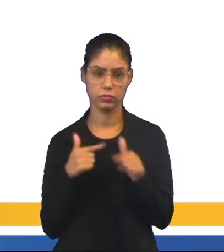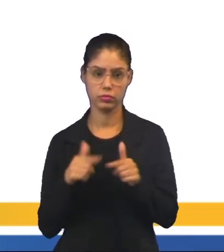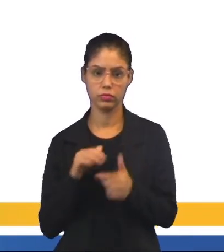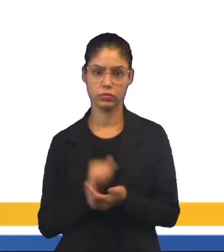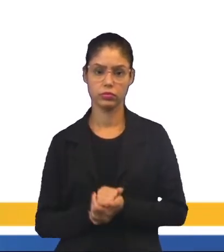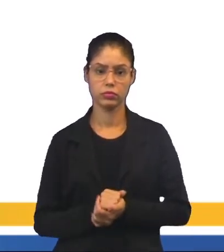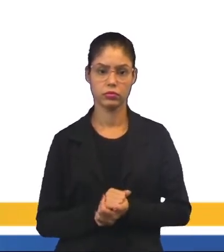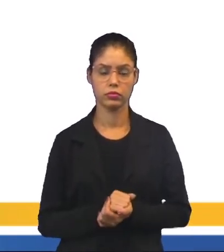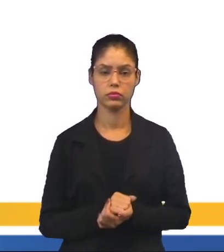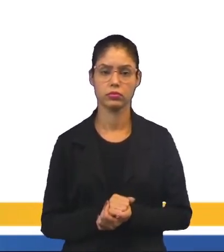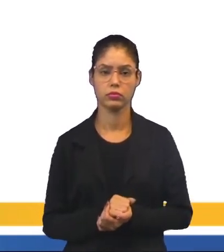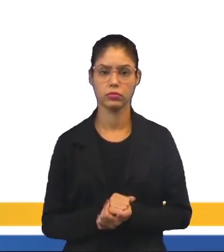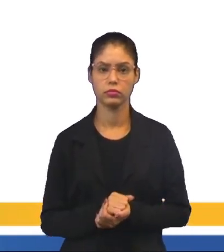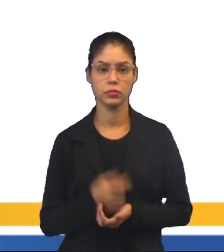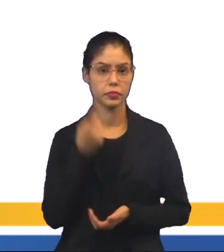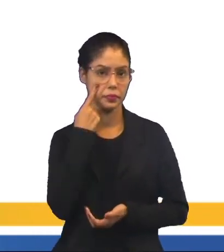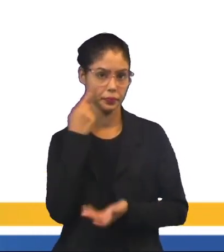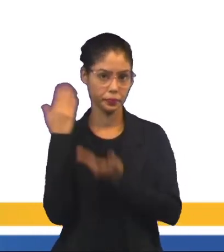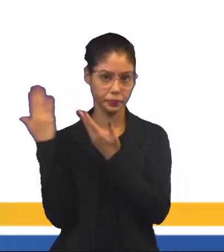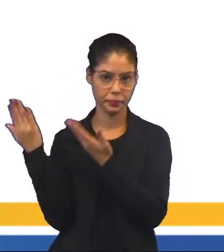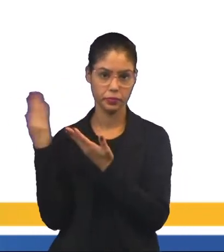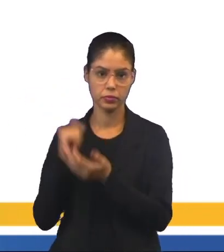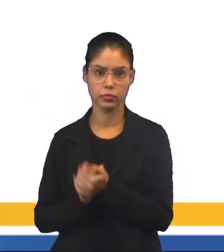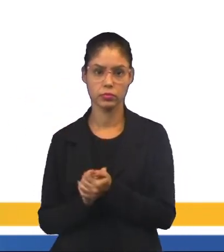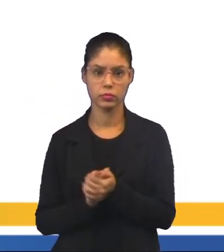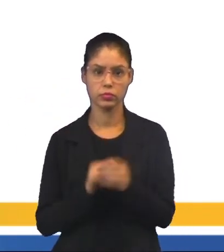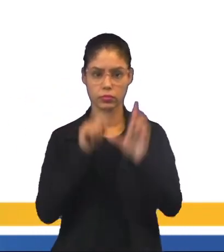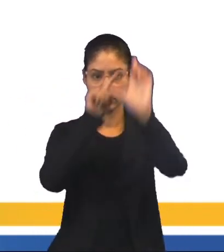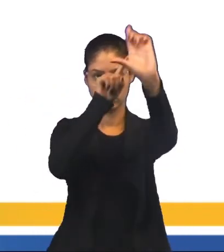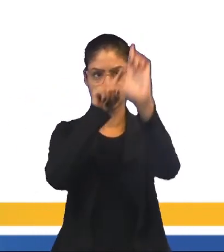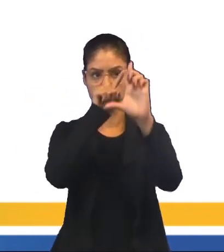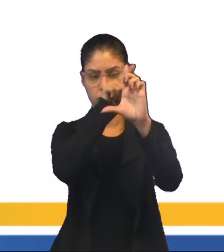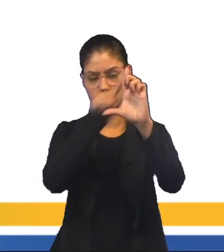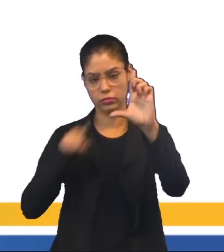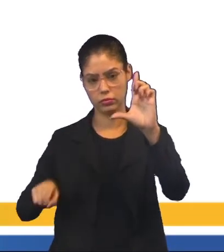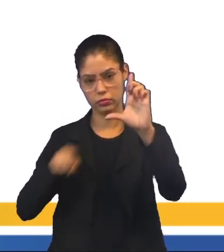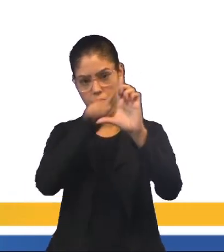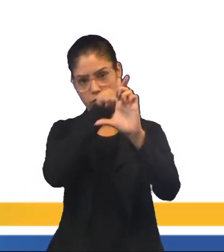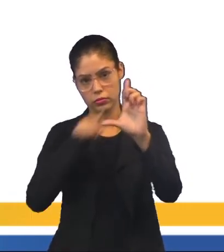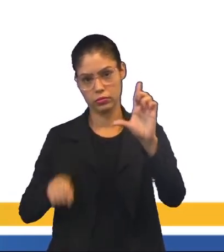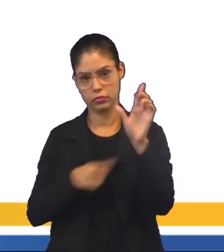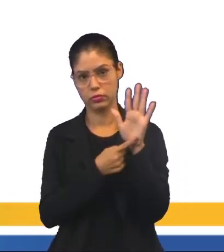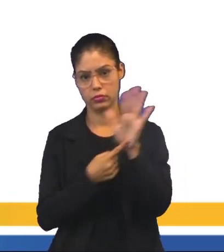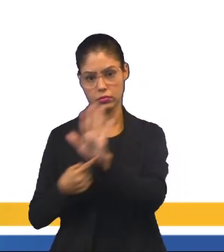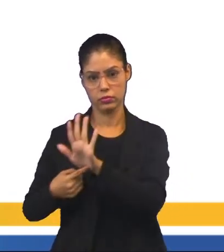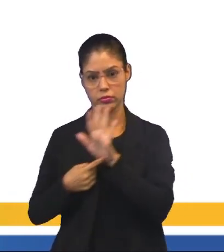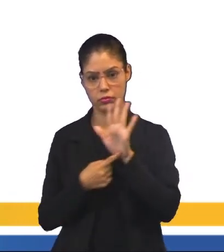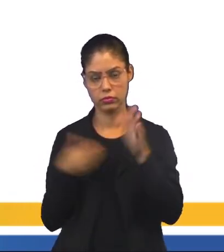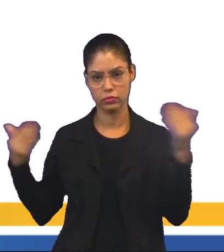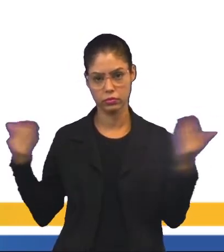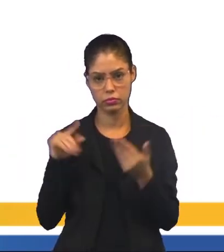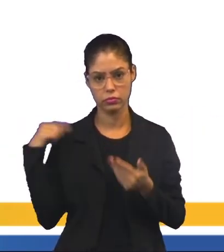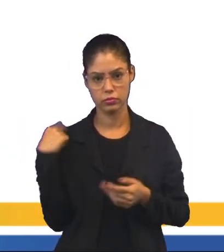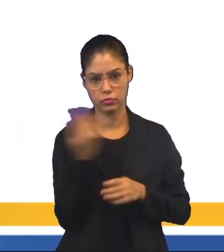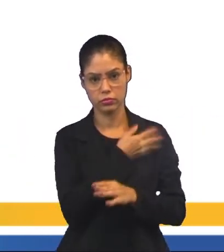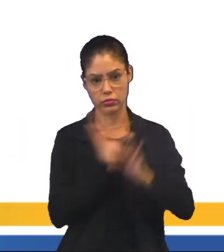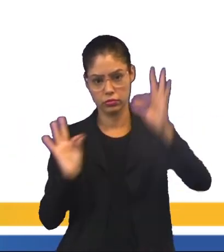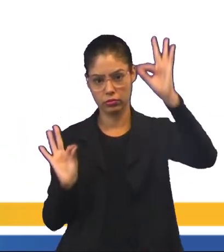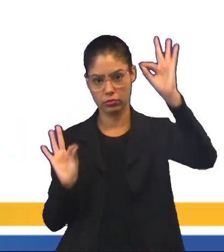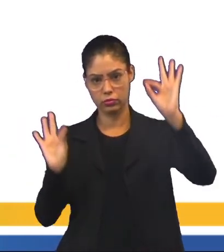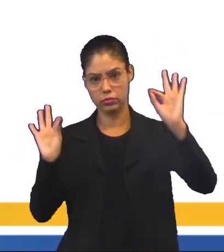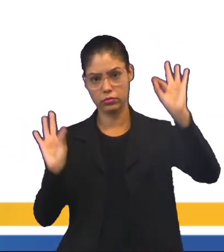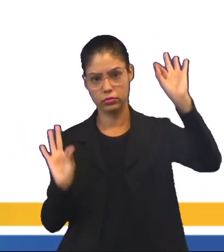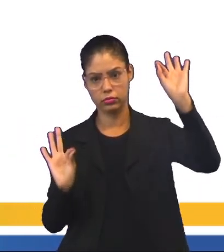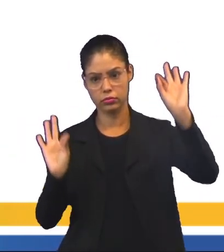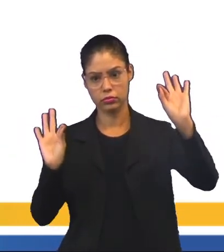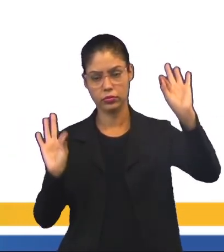alguns segmentos. Observem bem, no gráfico aí, ele vai mostrar que agora a nossa inclinação é pelo